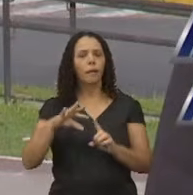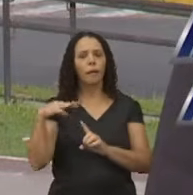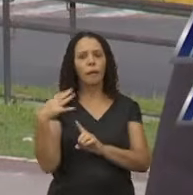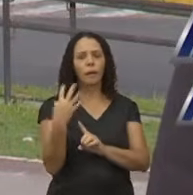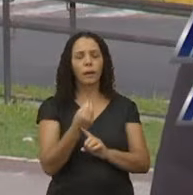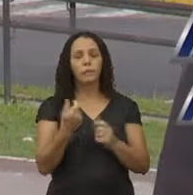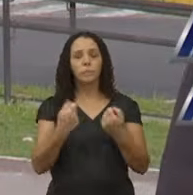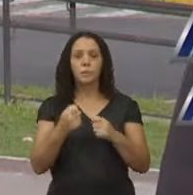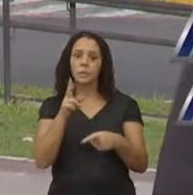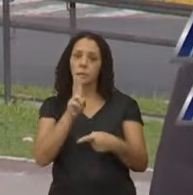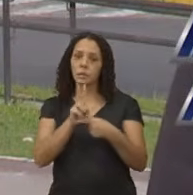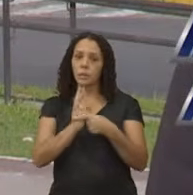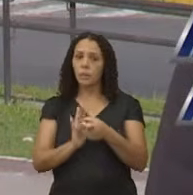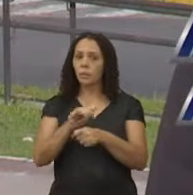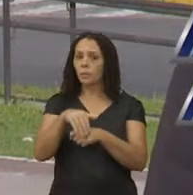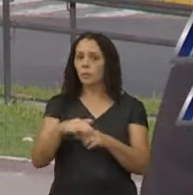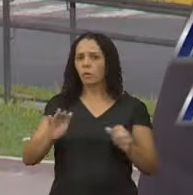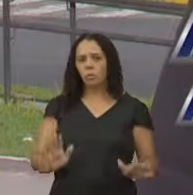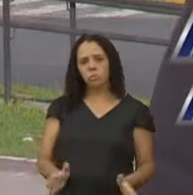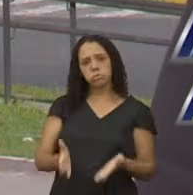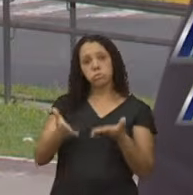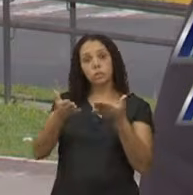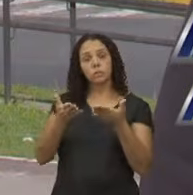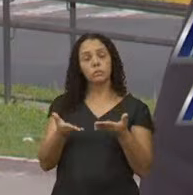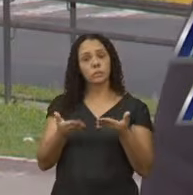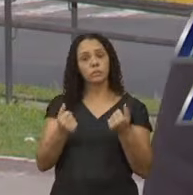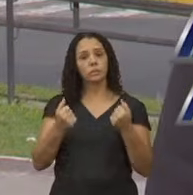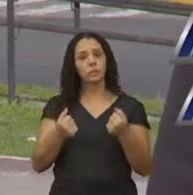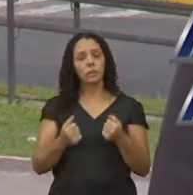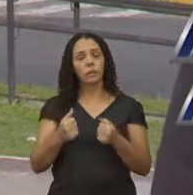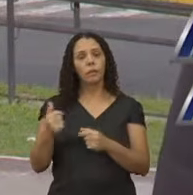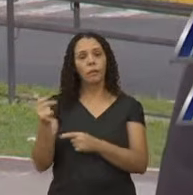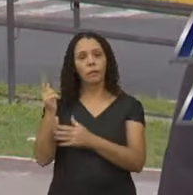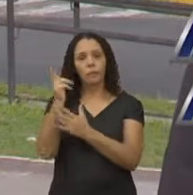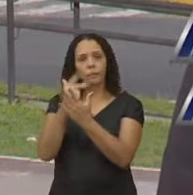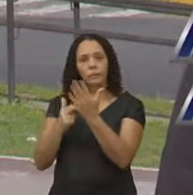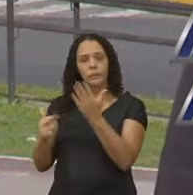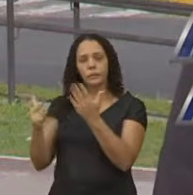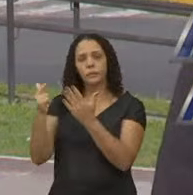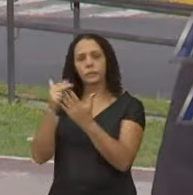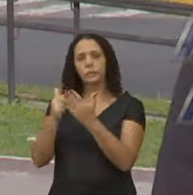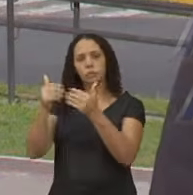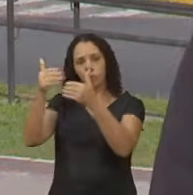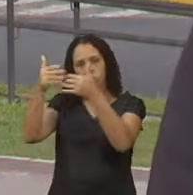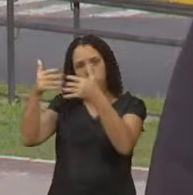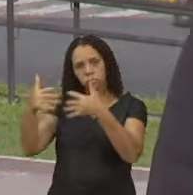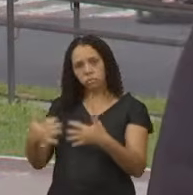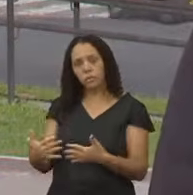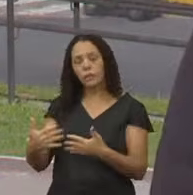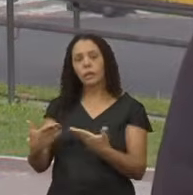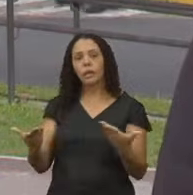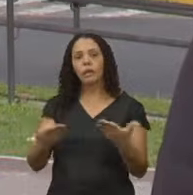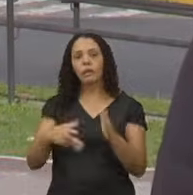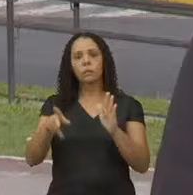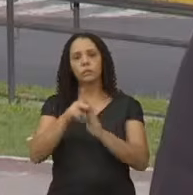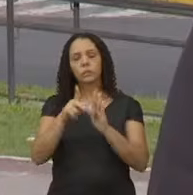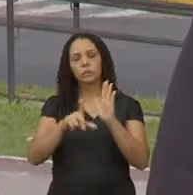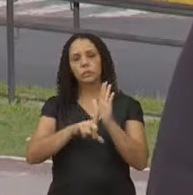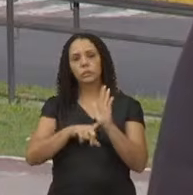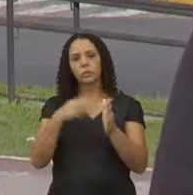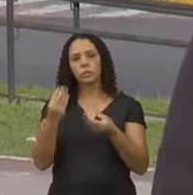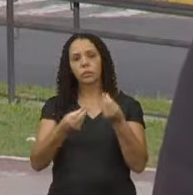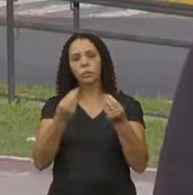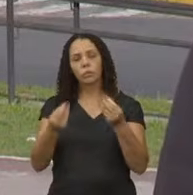tem que ser fomentada e incentivada, O grafite está entrando nesse projeto de lei como